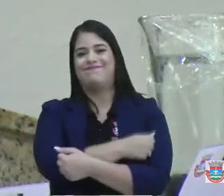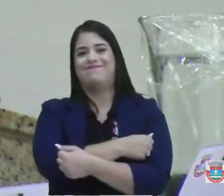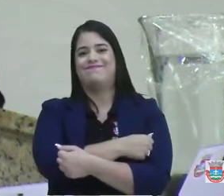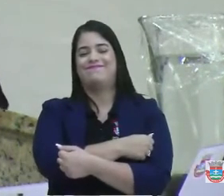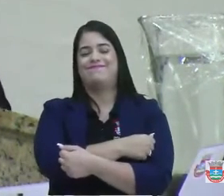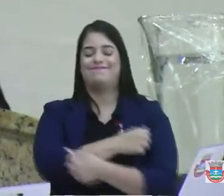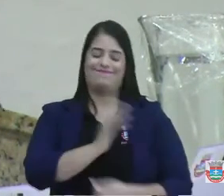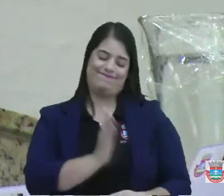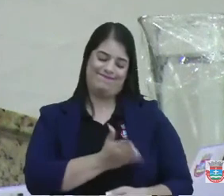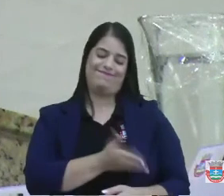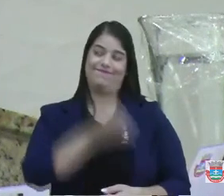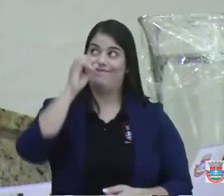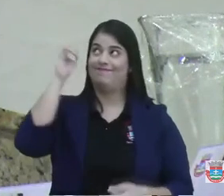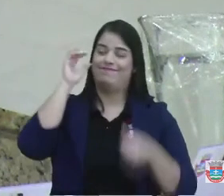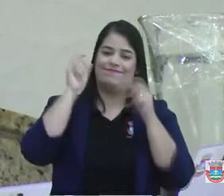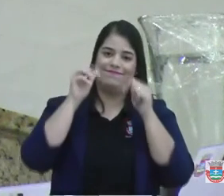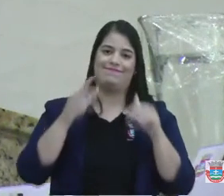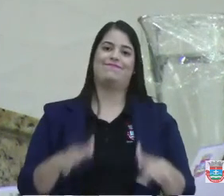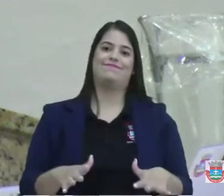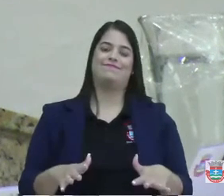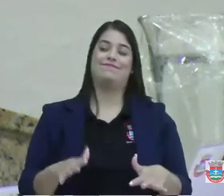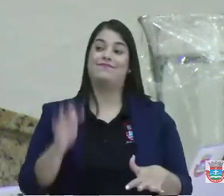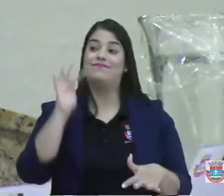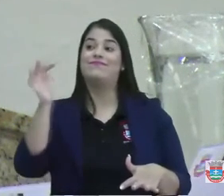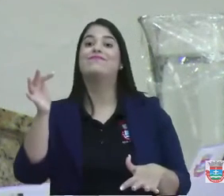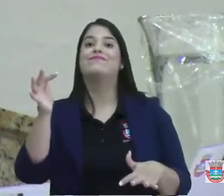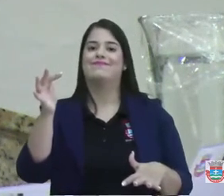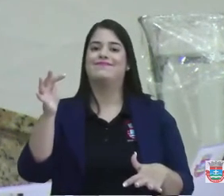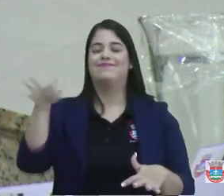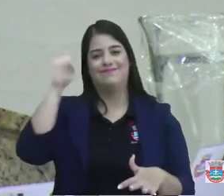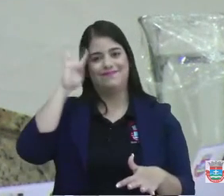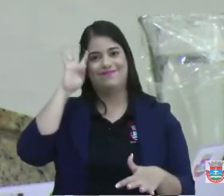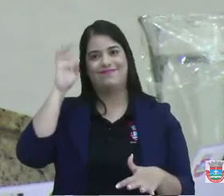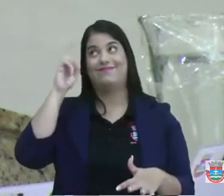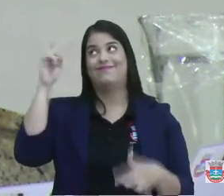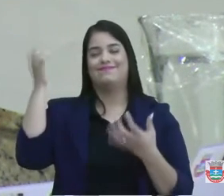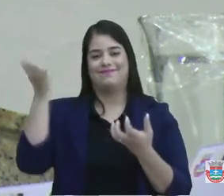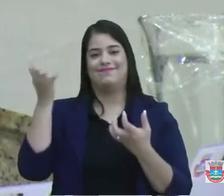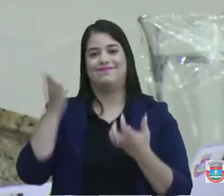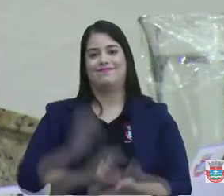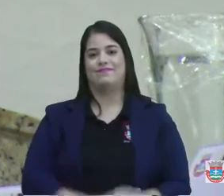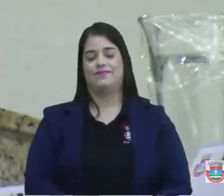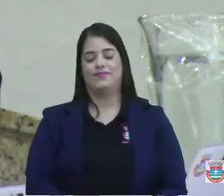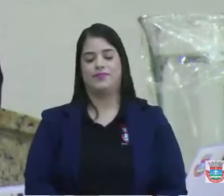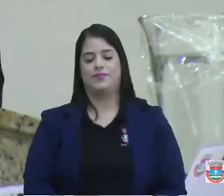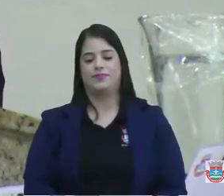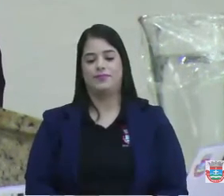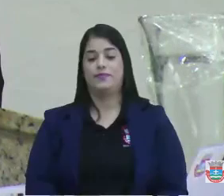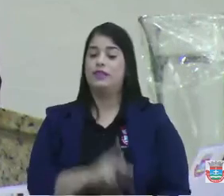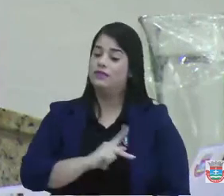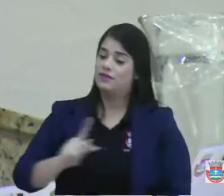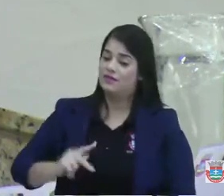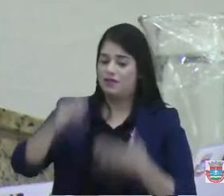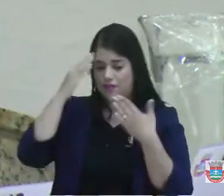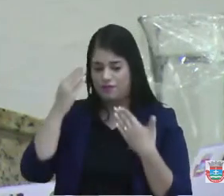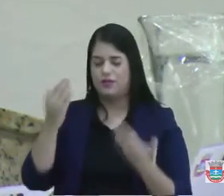todo meu coração que Deus abençoe e até a próxima quarta-feira assistir o Senhor nos permitirão Presidente